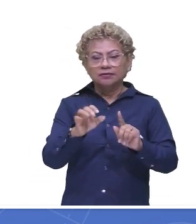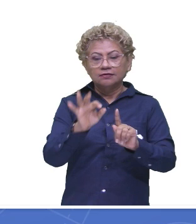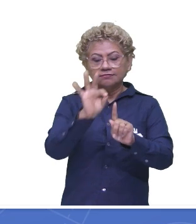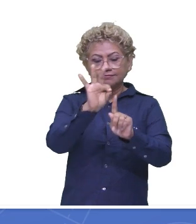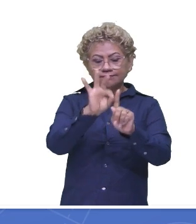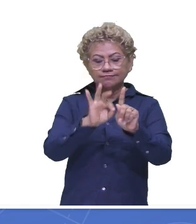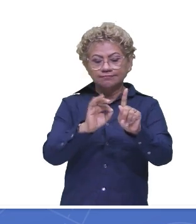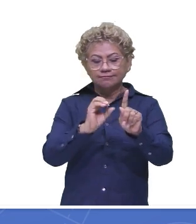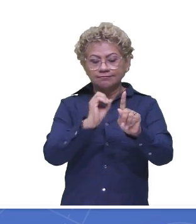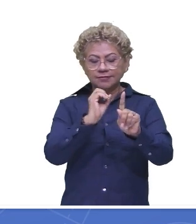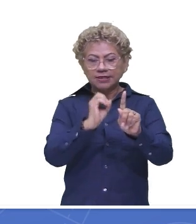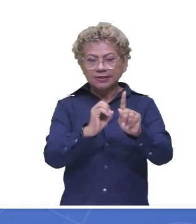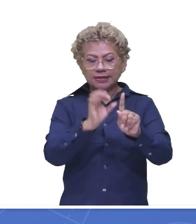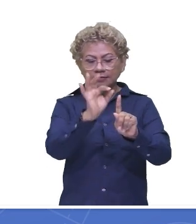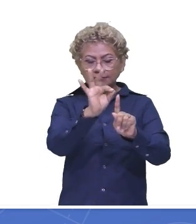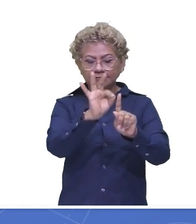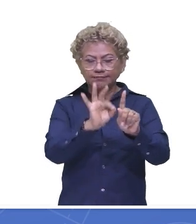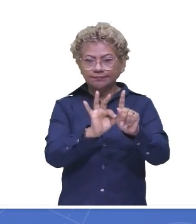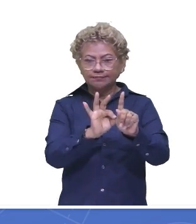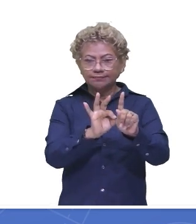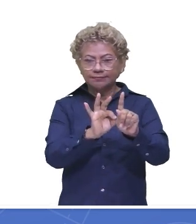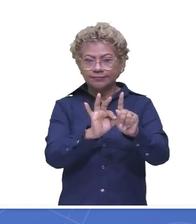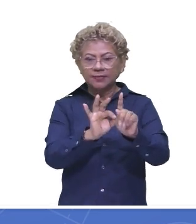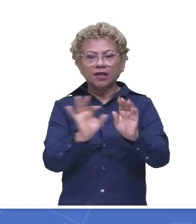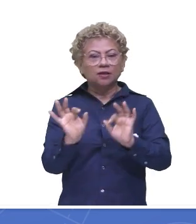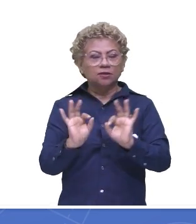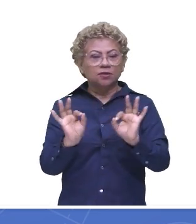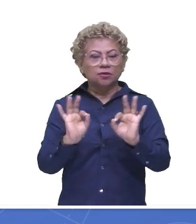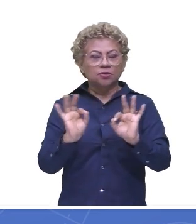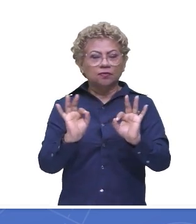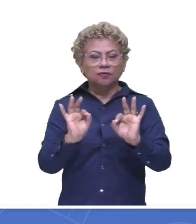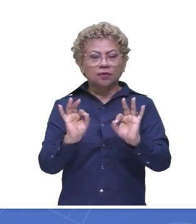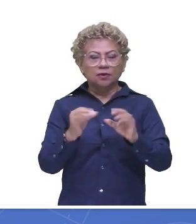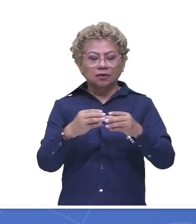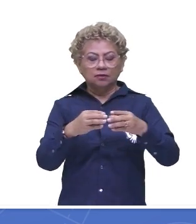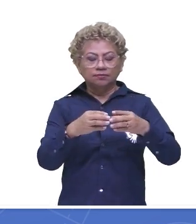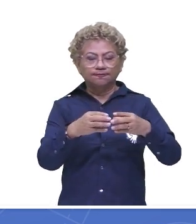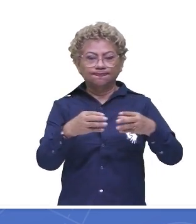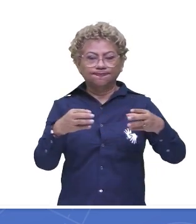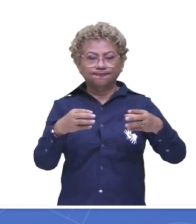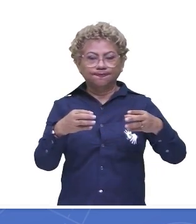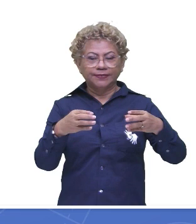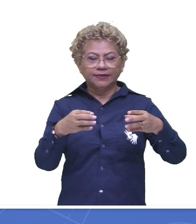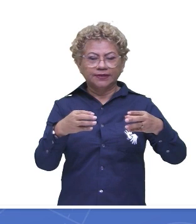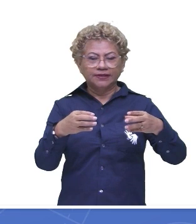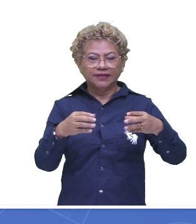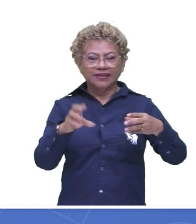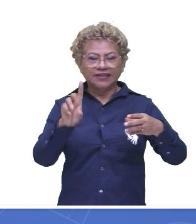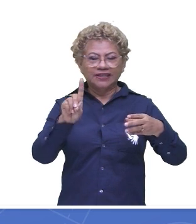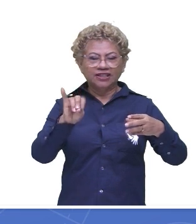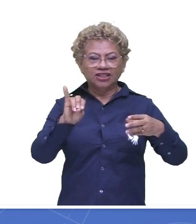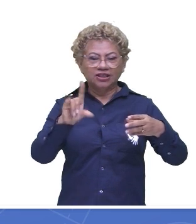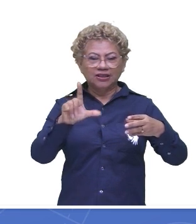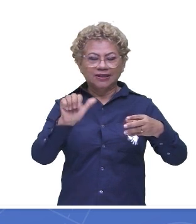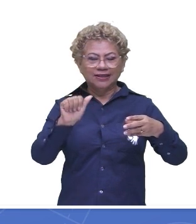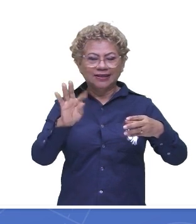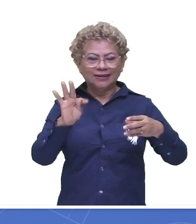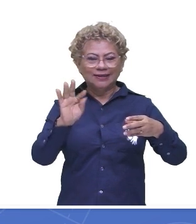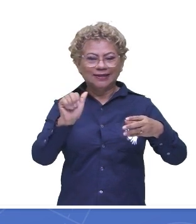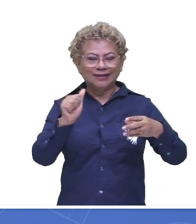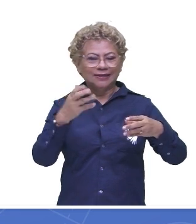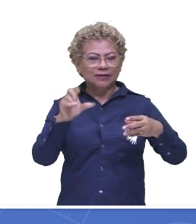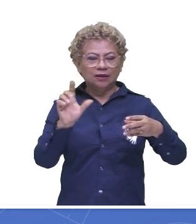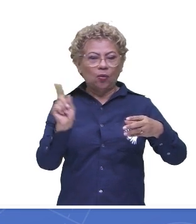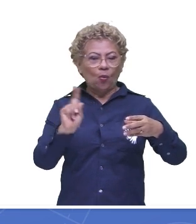praticamente indilatável, ou seja, não vamos considerar aí a dilatação do recipiente. Nós temos uma água a 0 graus Celsius. Aí o que é que acontece?